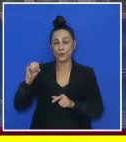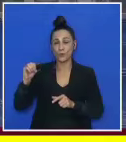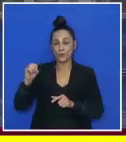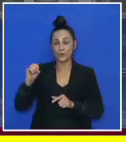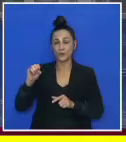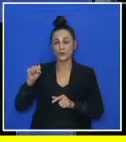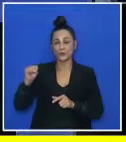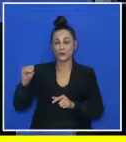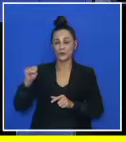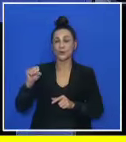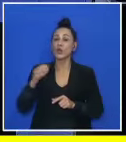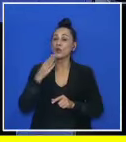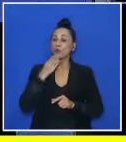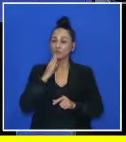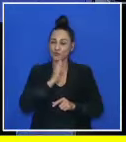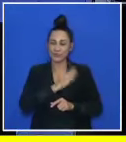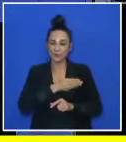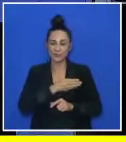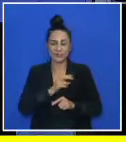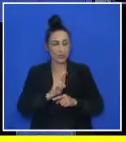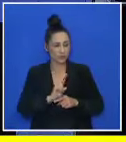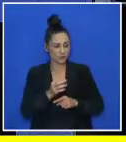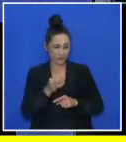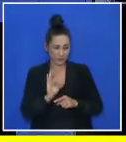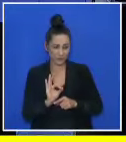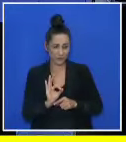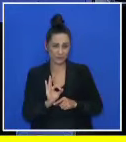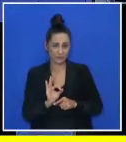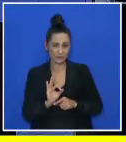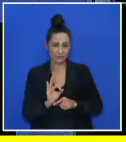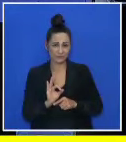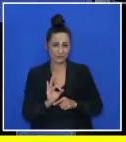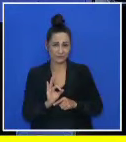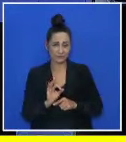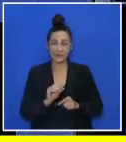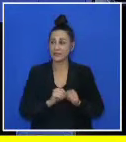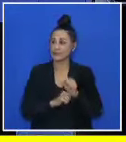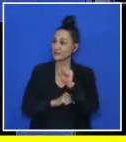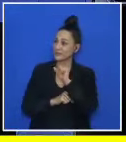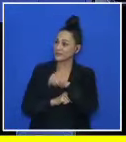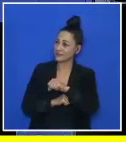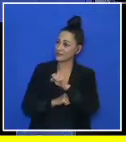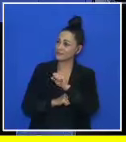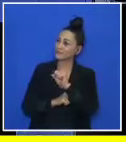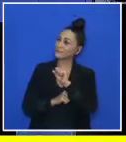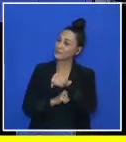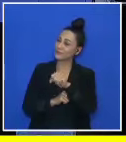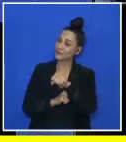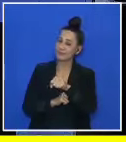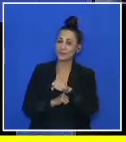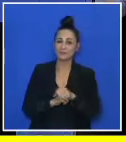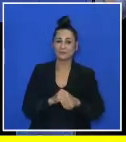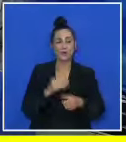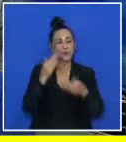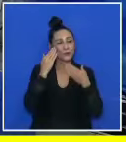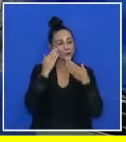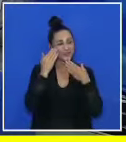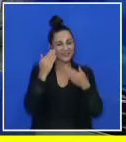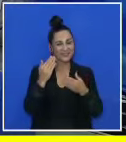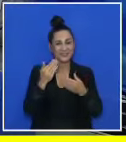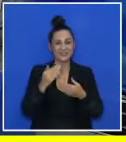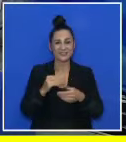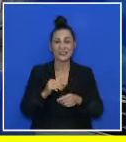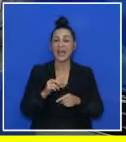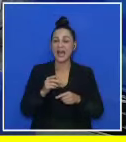o time do coração. As auditoras, confirmam? Sim, confirmo. Sim, confirmo.